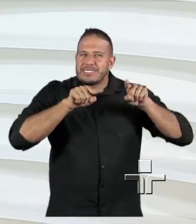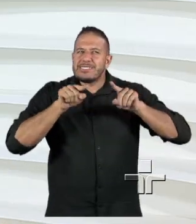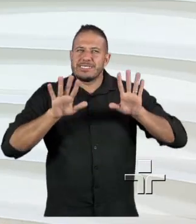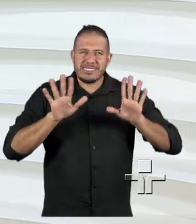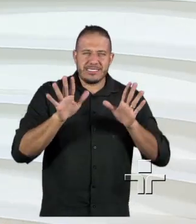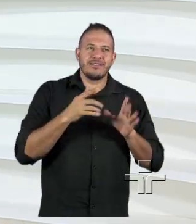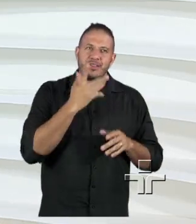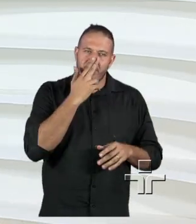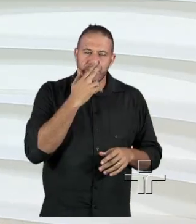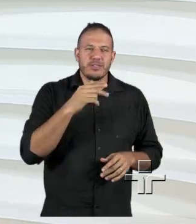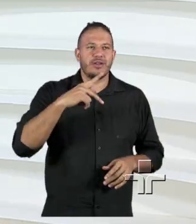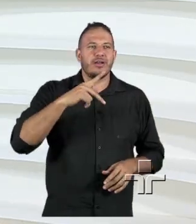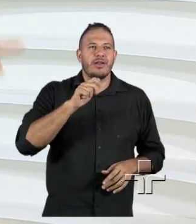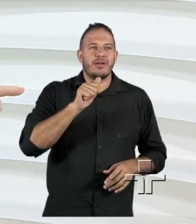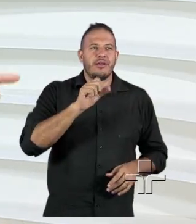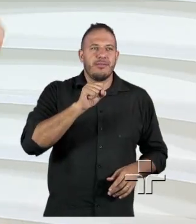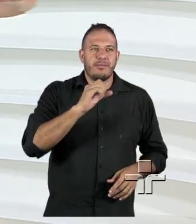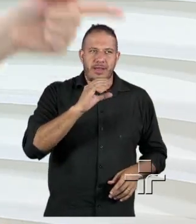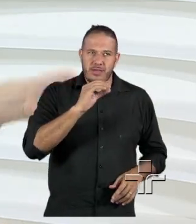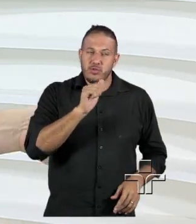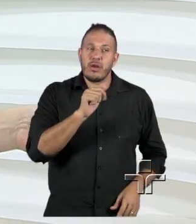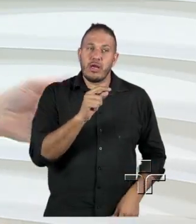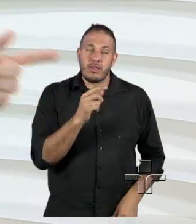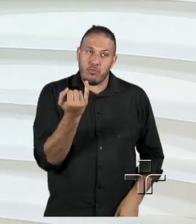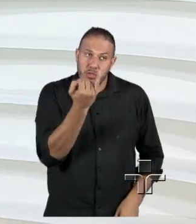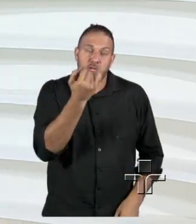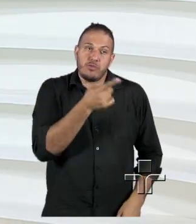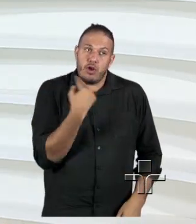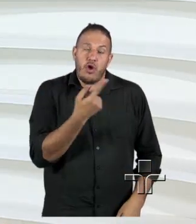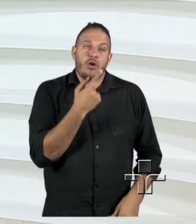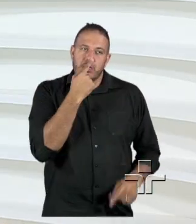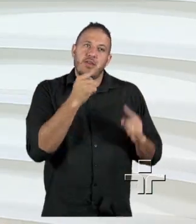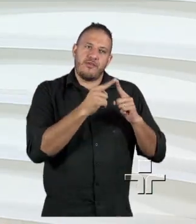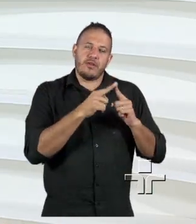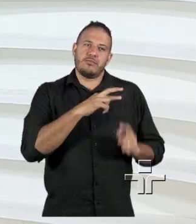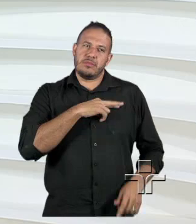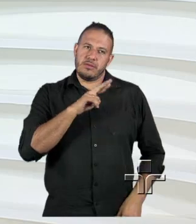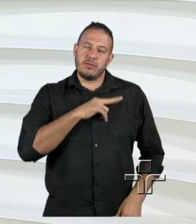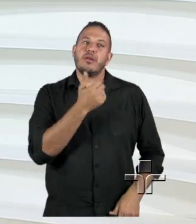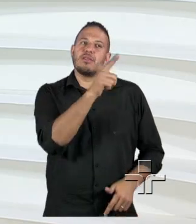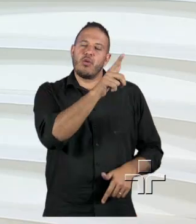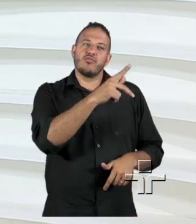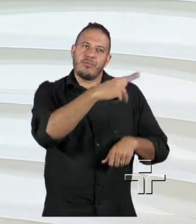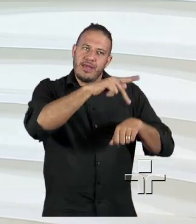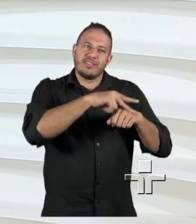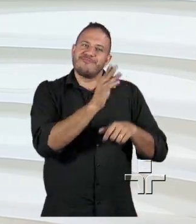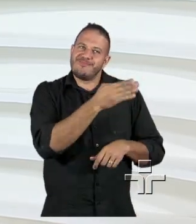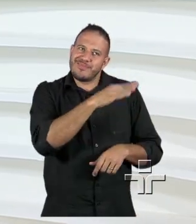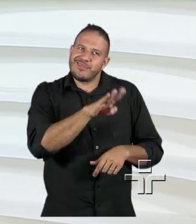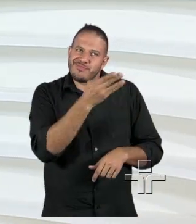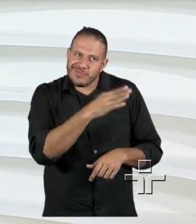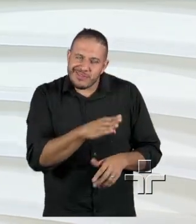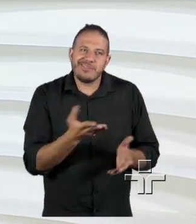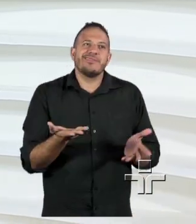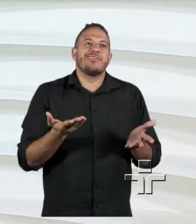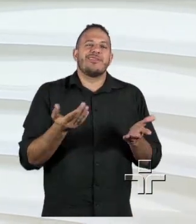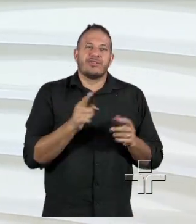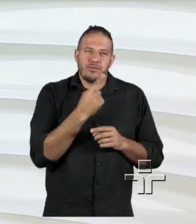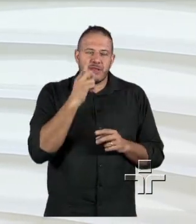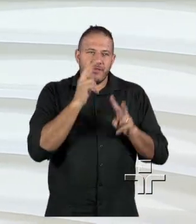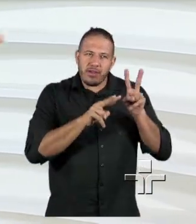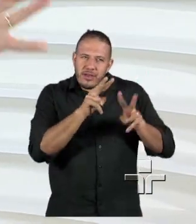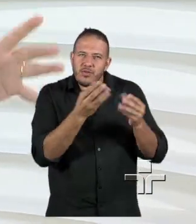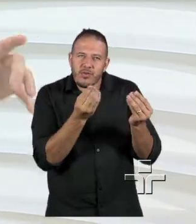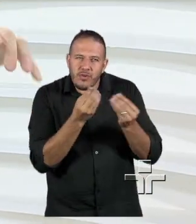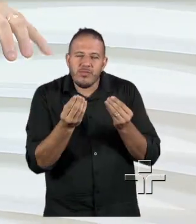Páscoa é importante para nós, então isso tem a ver com religião, então você já elimina alguns países, né? Então a gente está estudando a coisa do gift, a